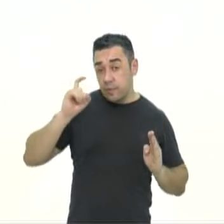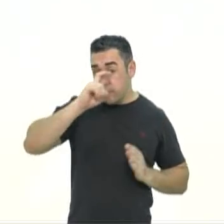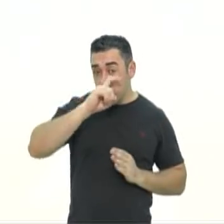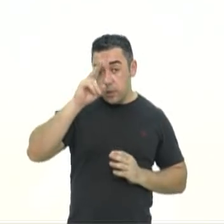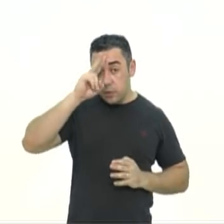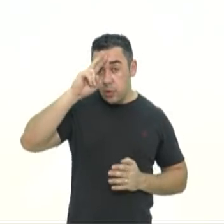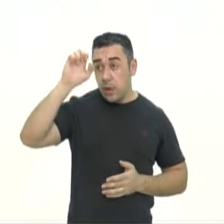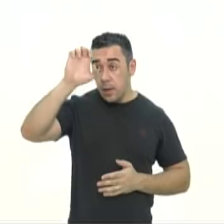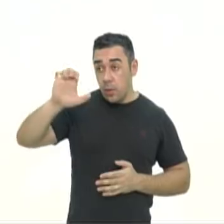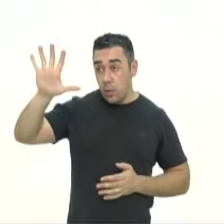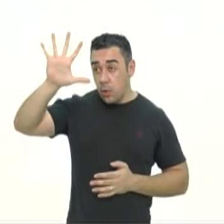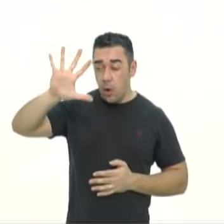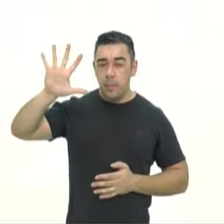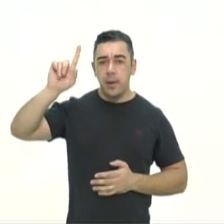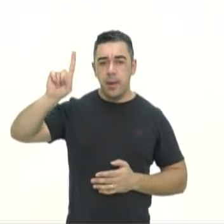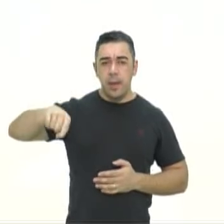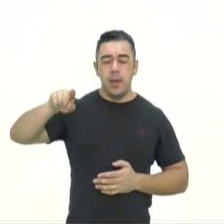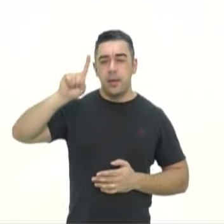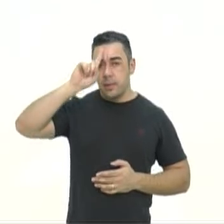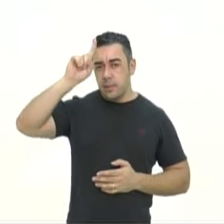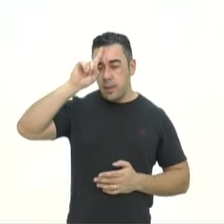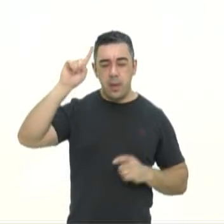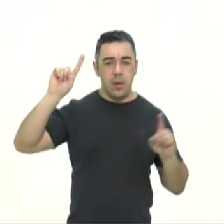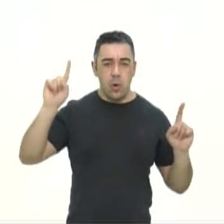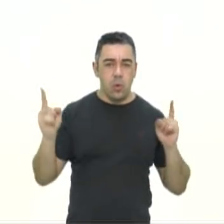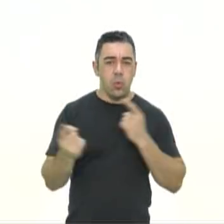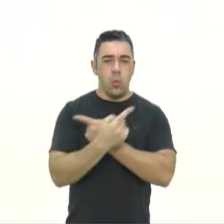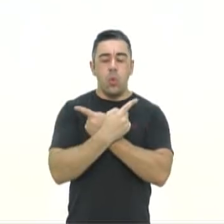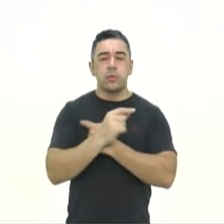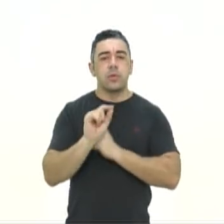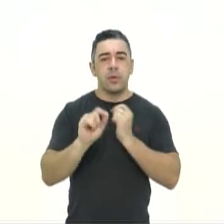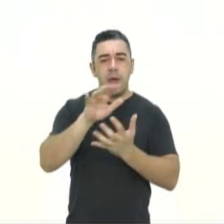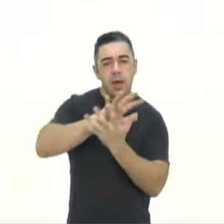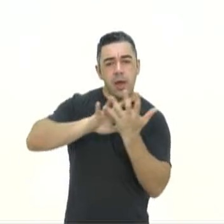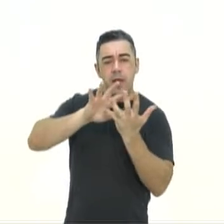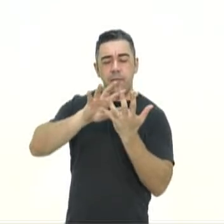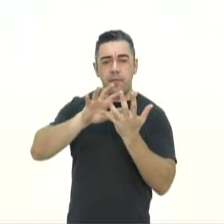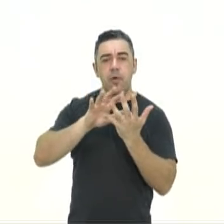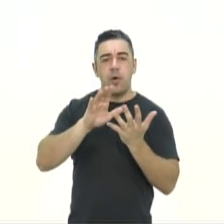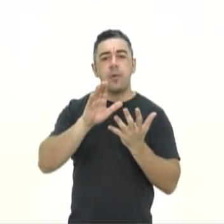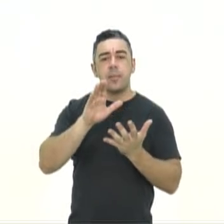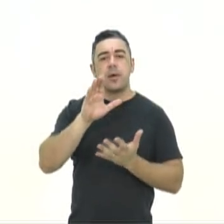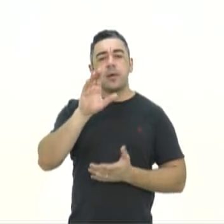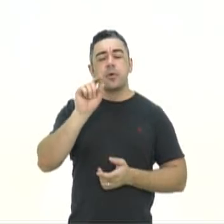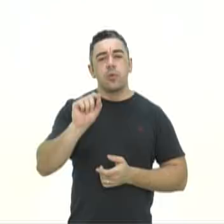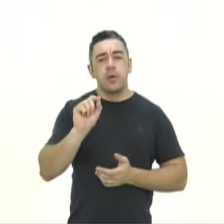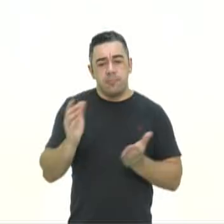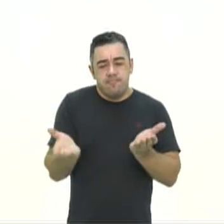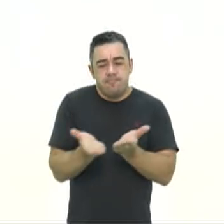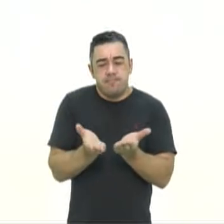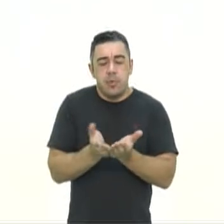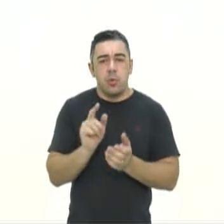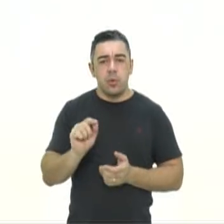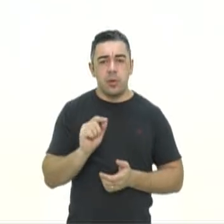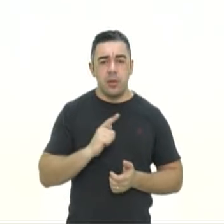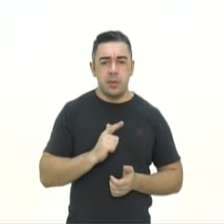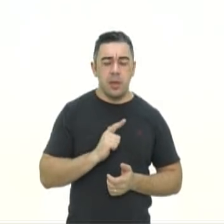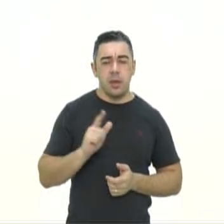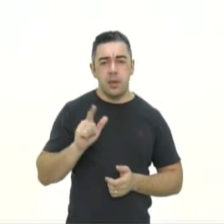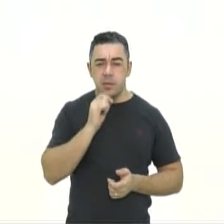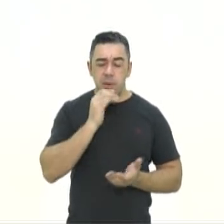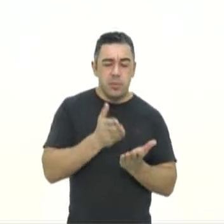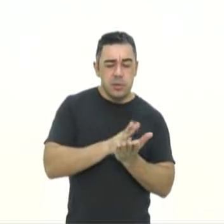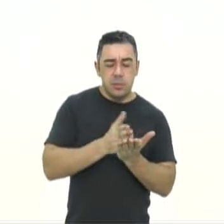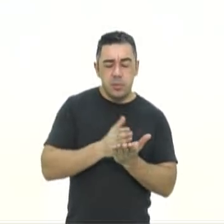história europeia e os ideais da contrarreforma. São características dessa época: pessimismo, desequilíbrio entre razão